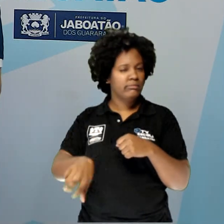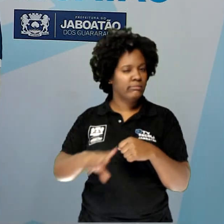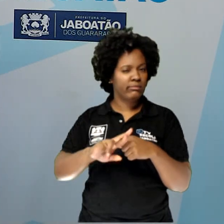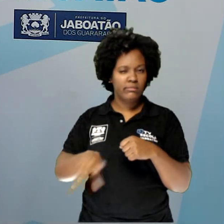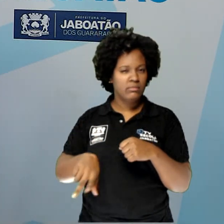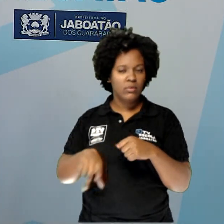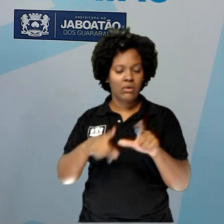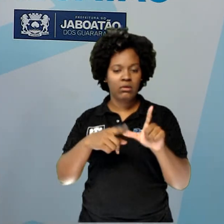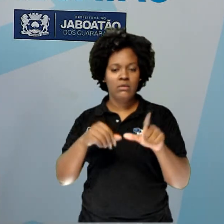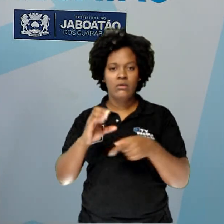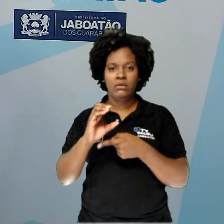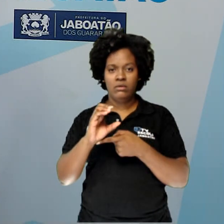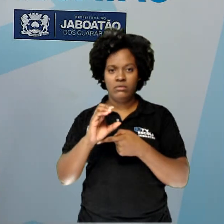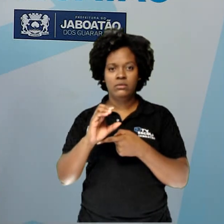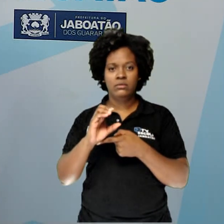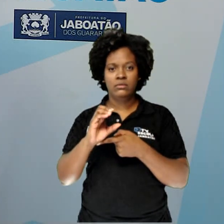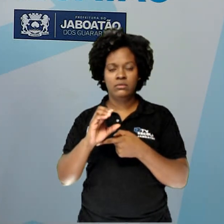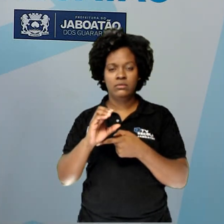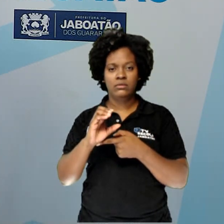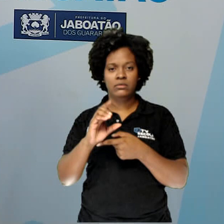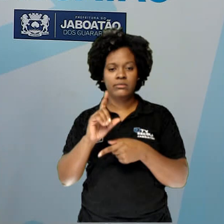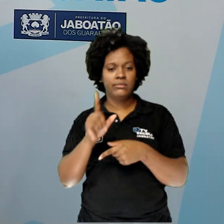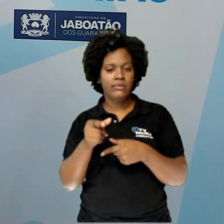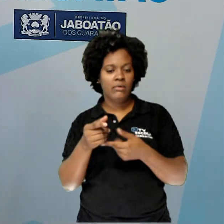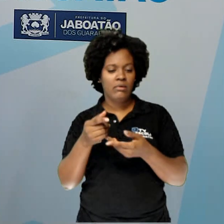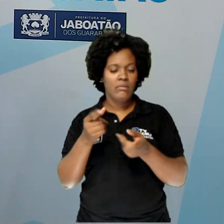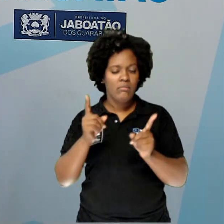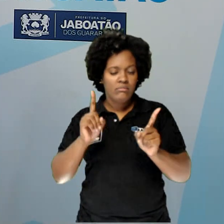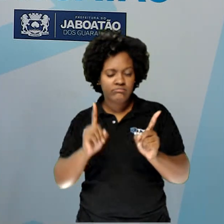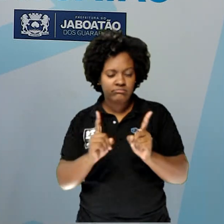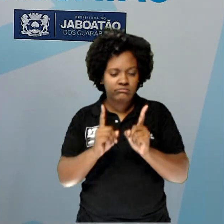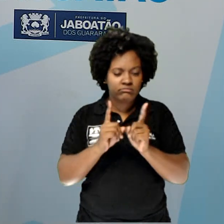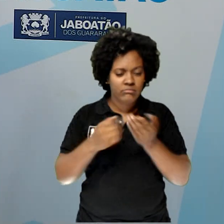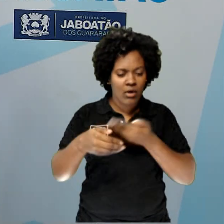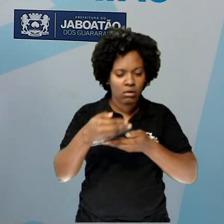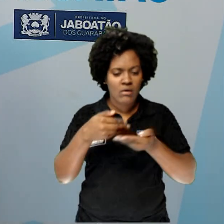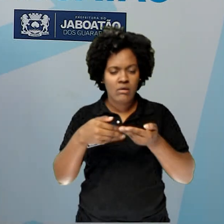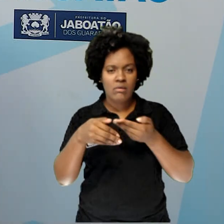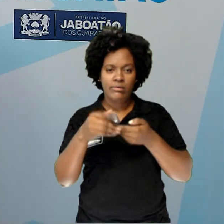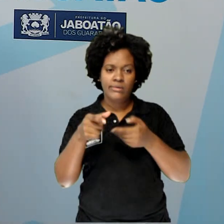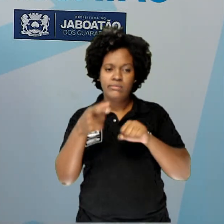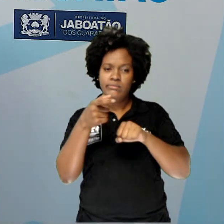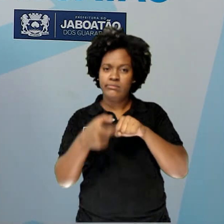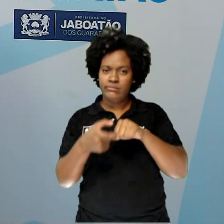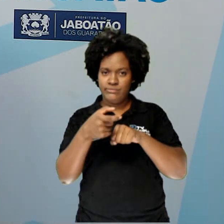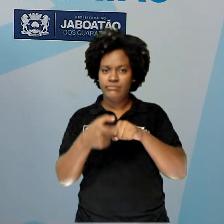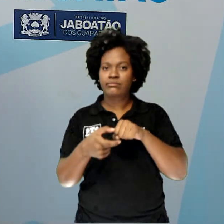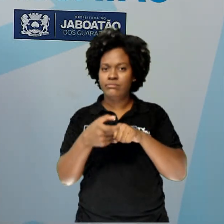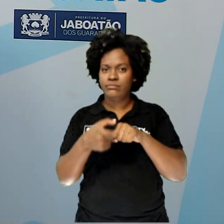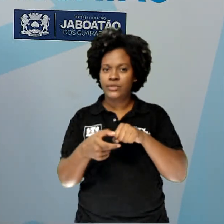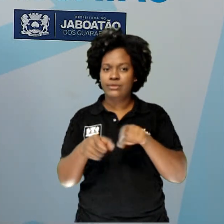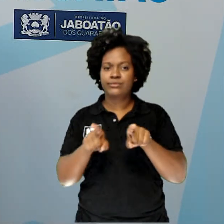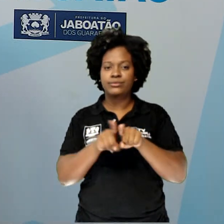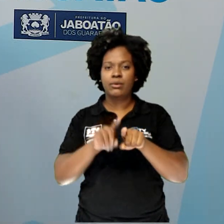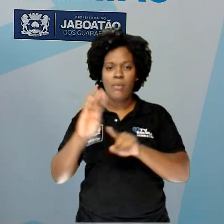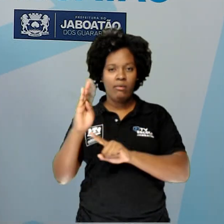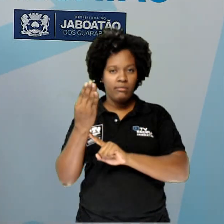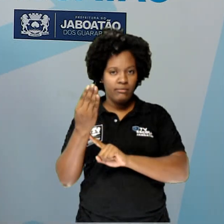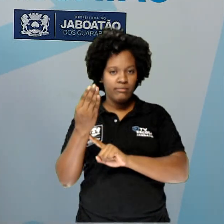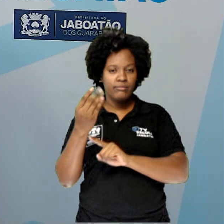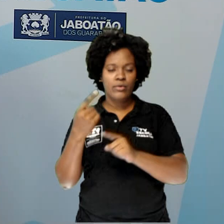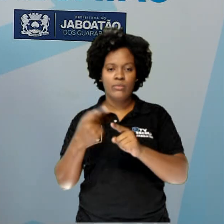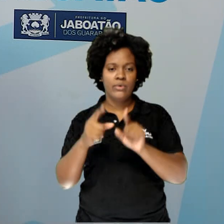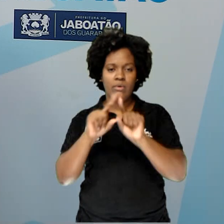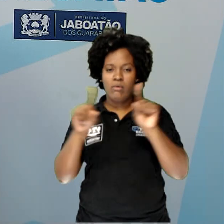No item C, ele diz que estreita relação seria o sujeito, isso também é falso, porque é oração